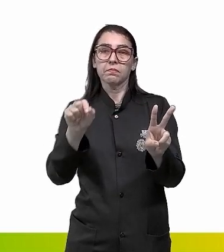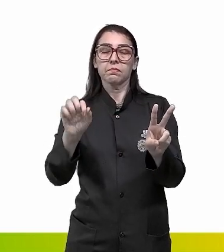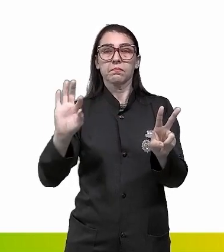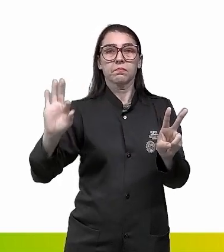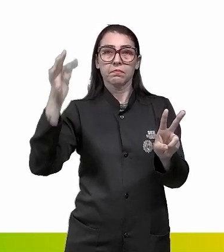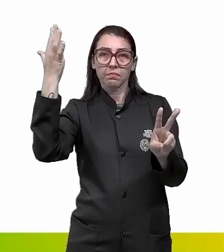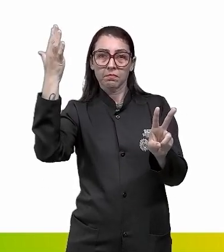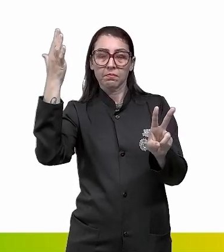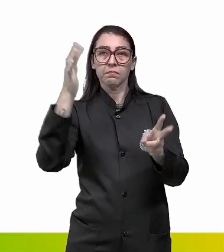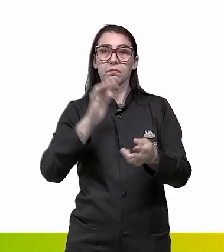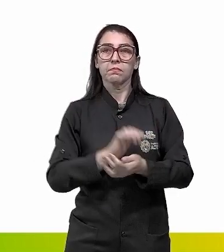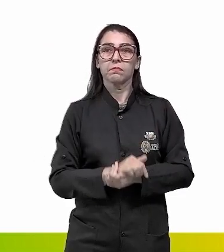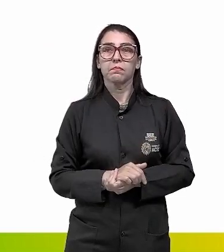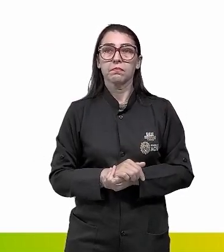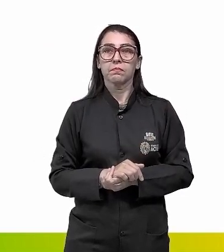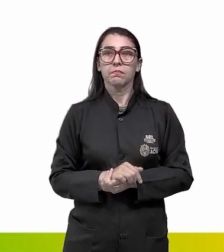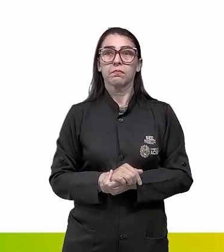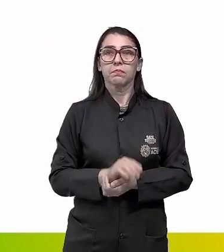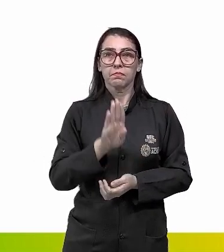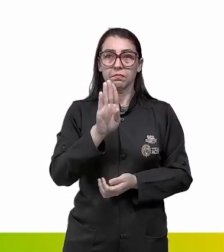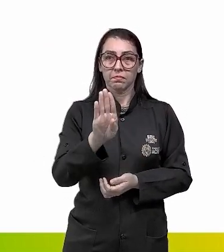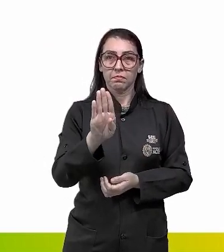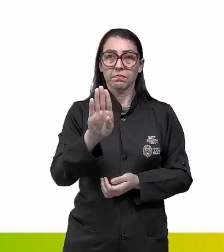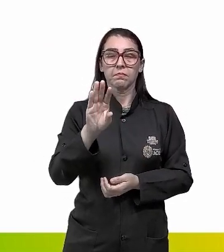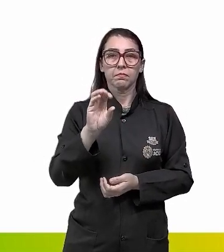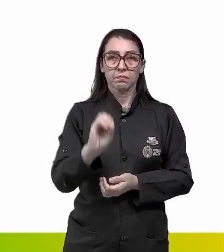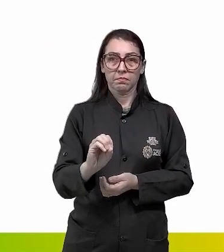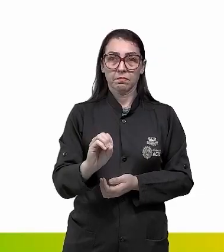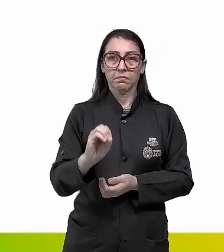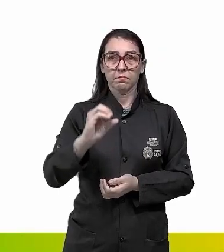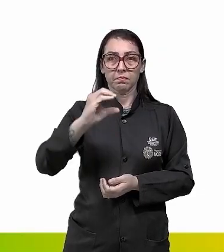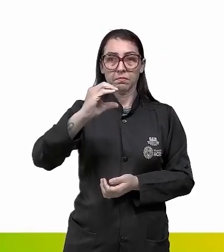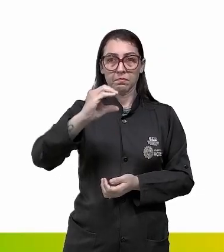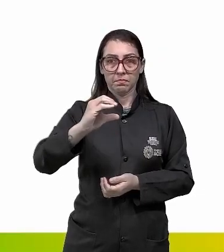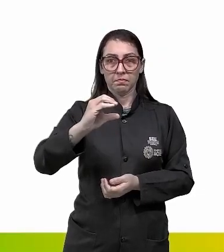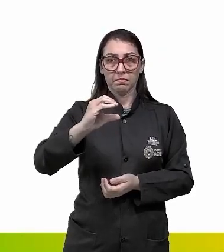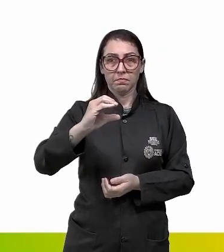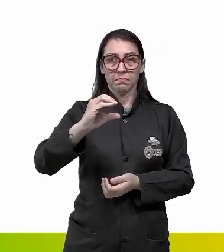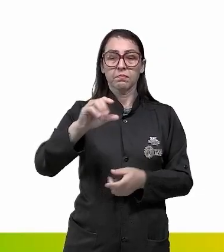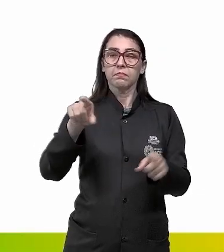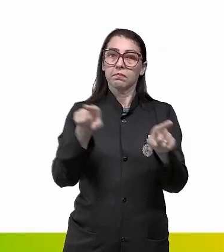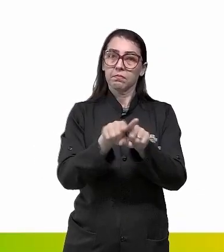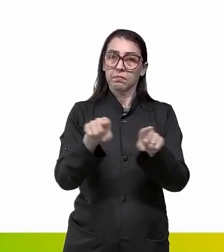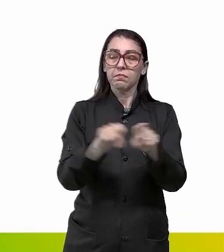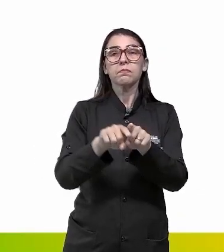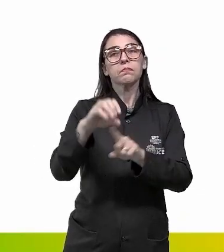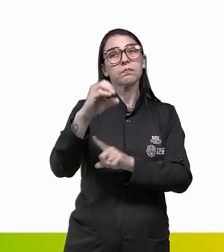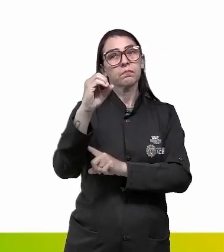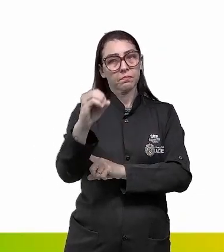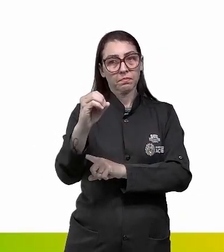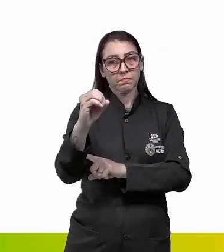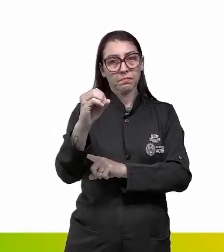que b é 0 e c também é 0, neste caso. E o